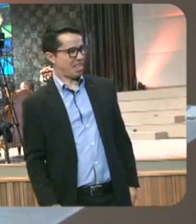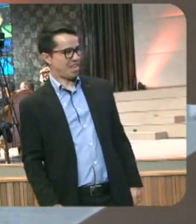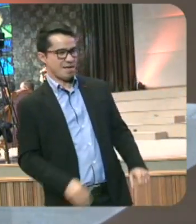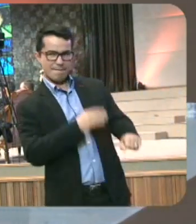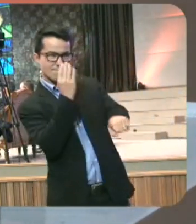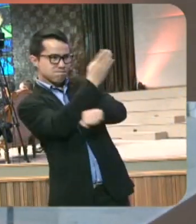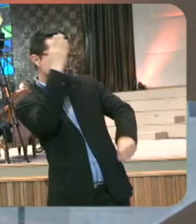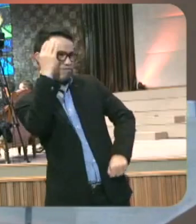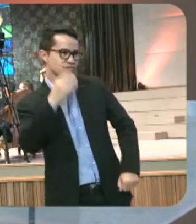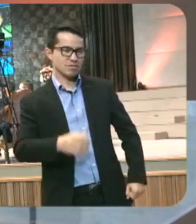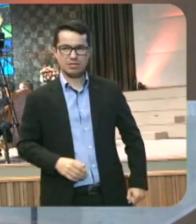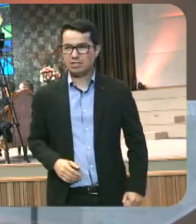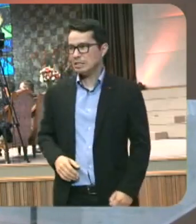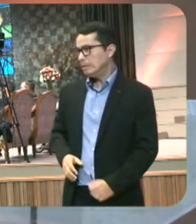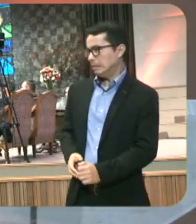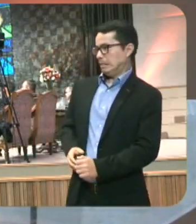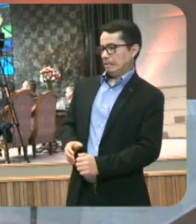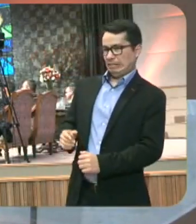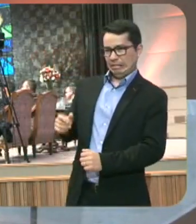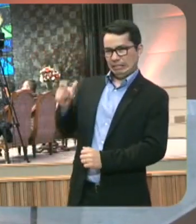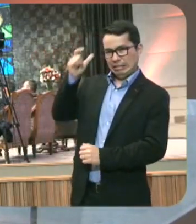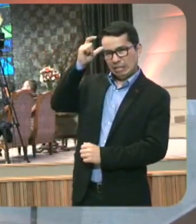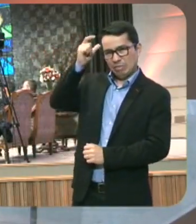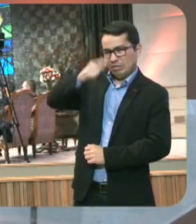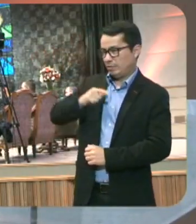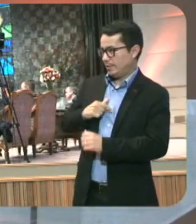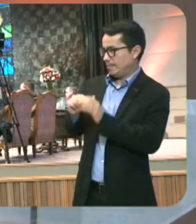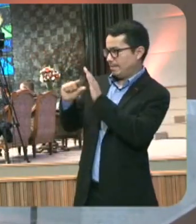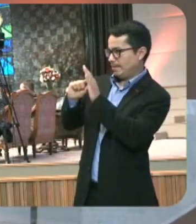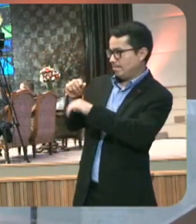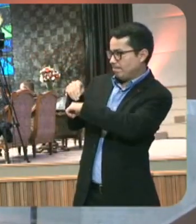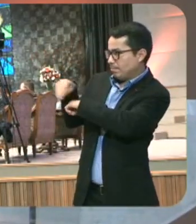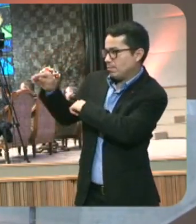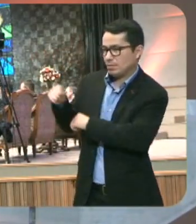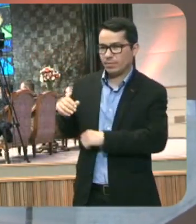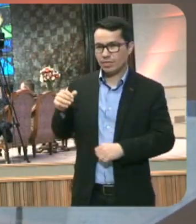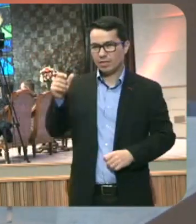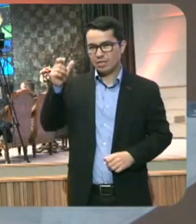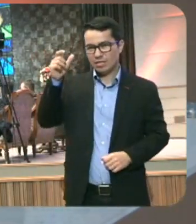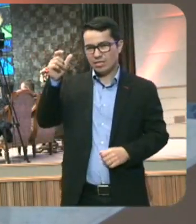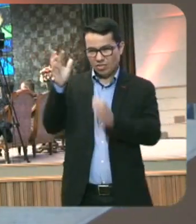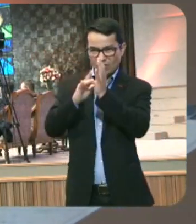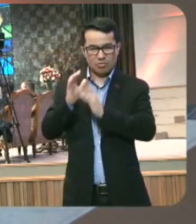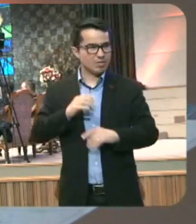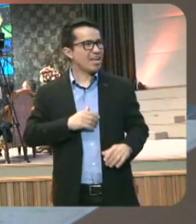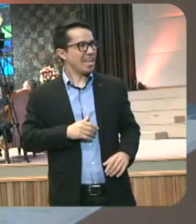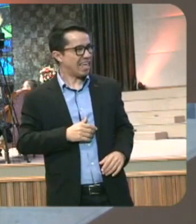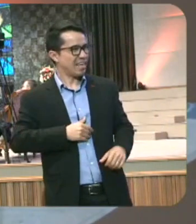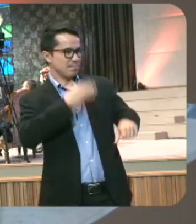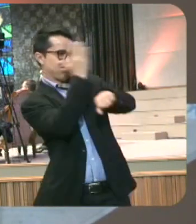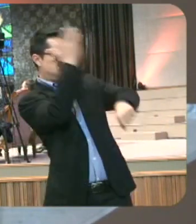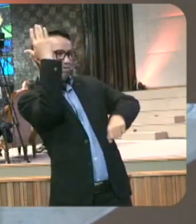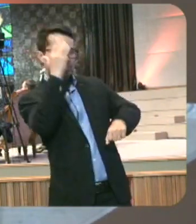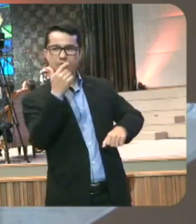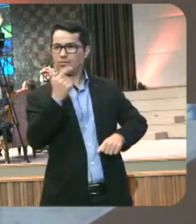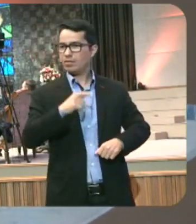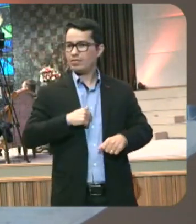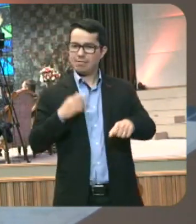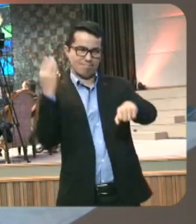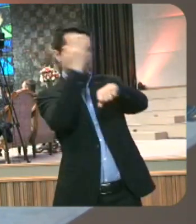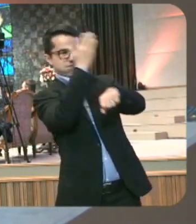dizer: porém o Senhor diz assim e assim, e assim foi. Segunda lição que a gente aprendeu foi que